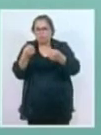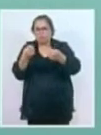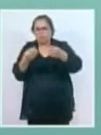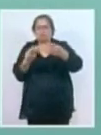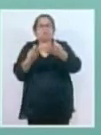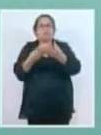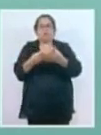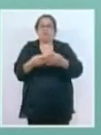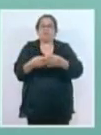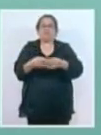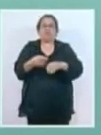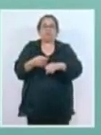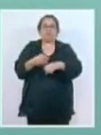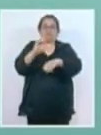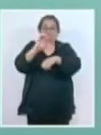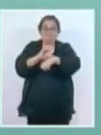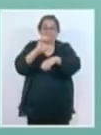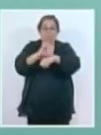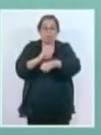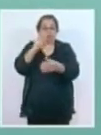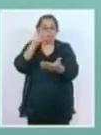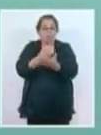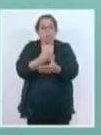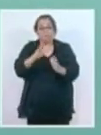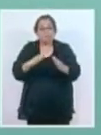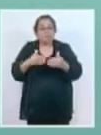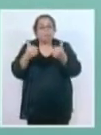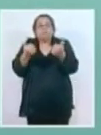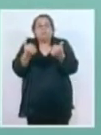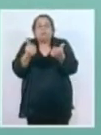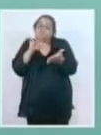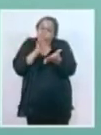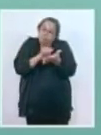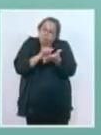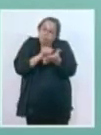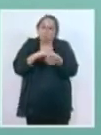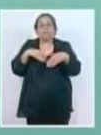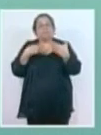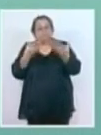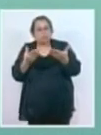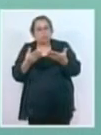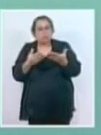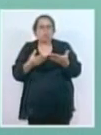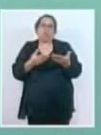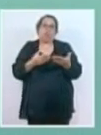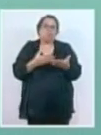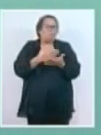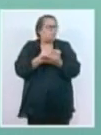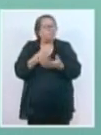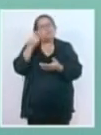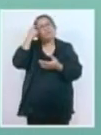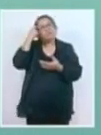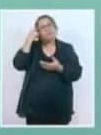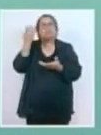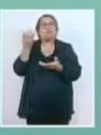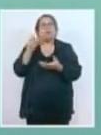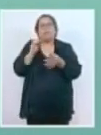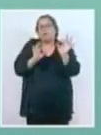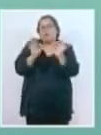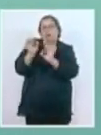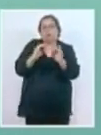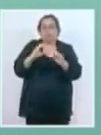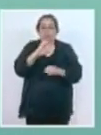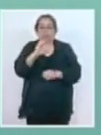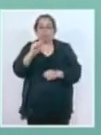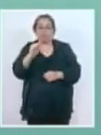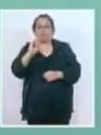mais eficazes, apesar de ter aberturas entre elas, mas são mais eficazes. Então, eu comecei a vislumbrar o nosso CAIC Guarani tendo